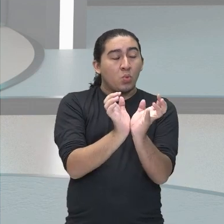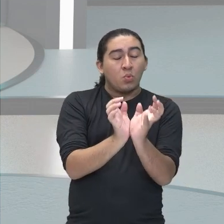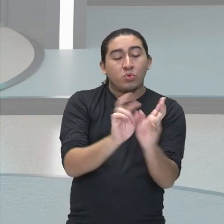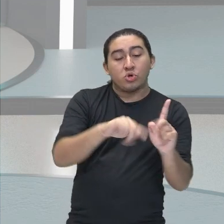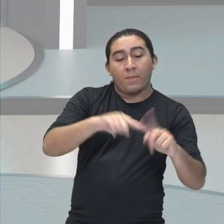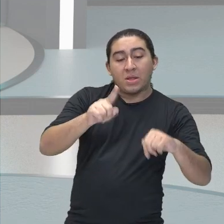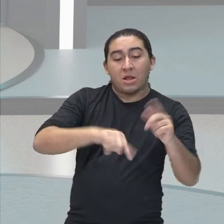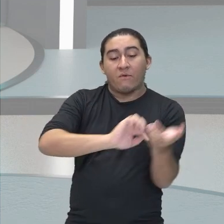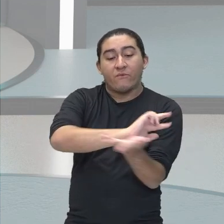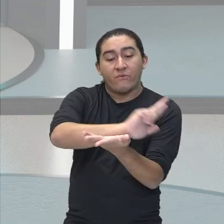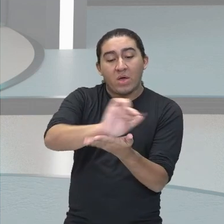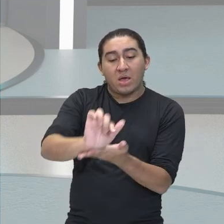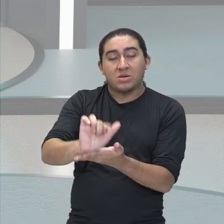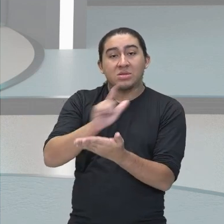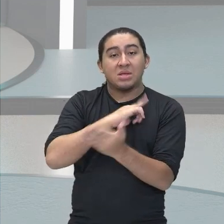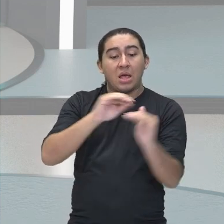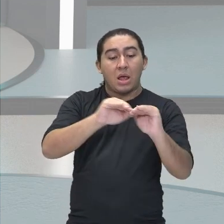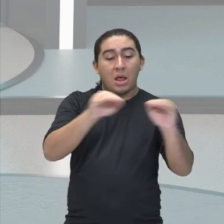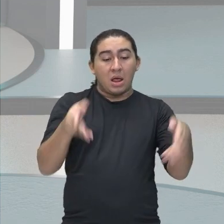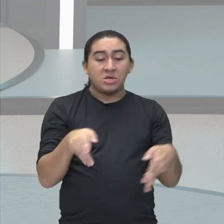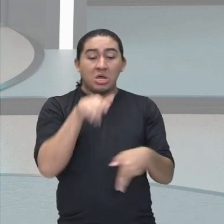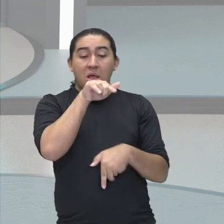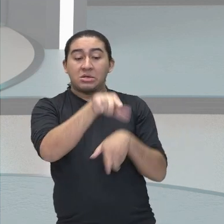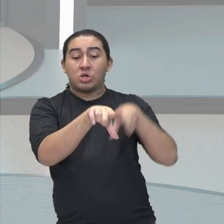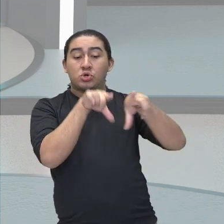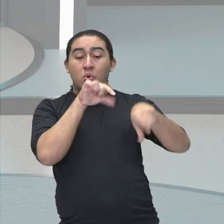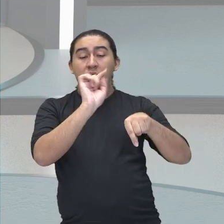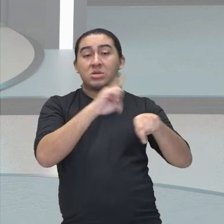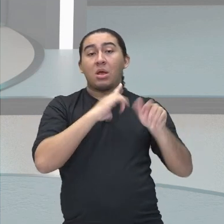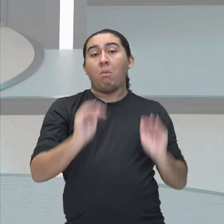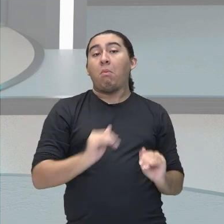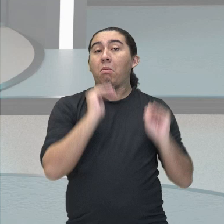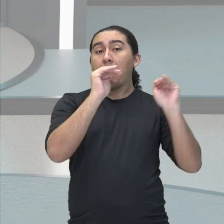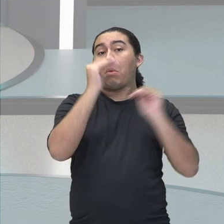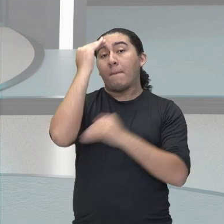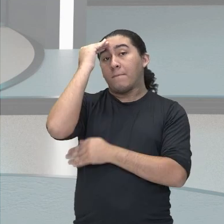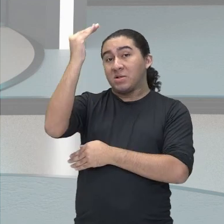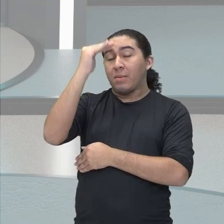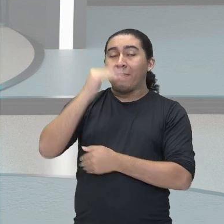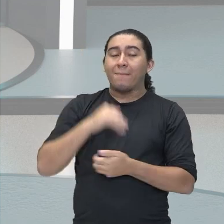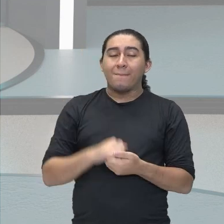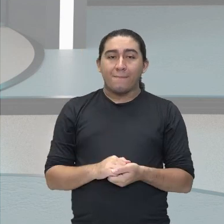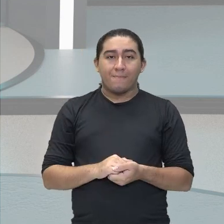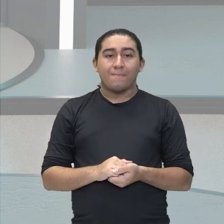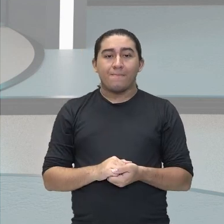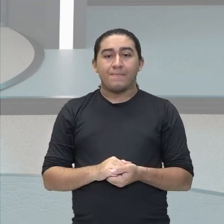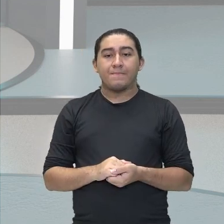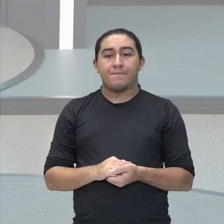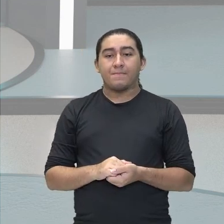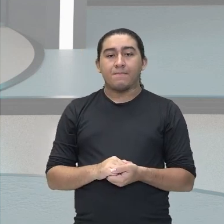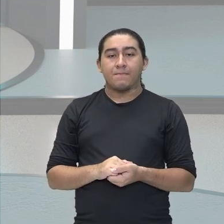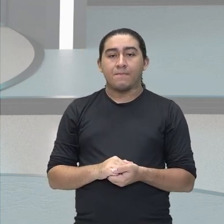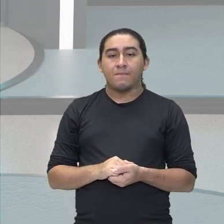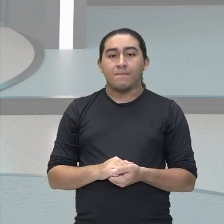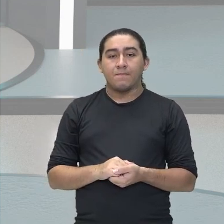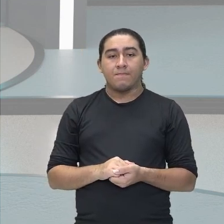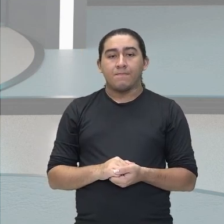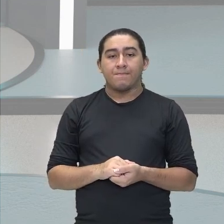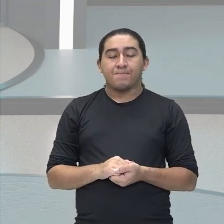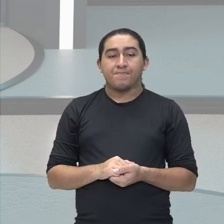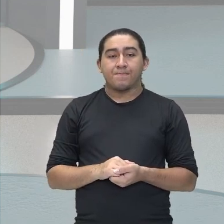uma que tem a relação maior, né, de superioridade. E o relativo